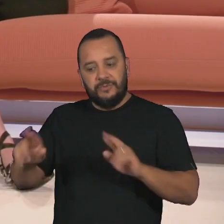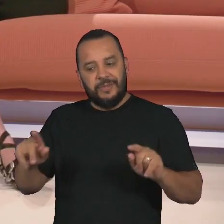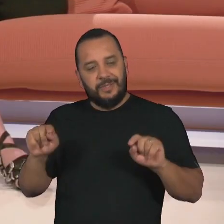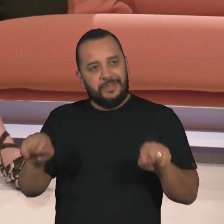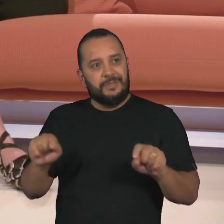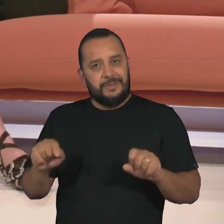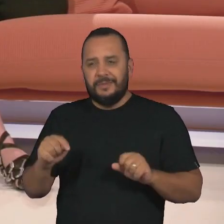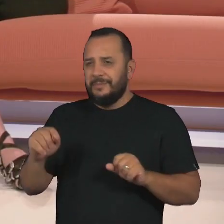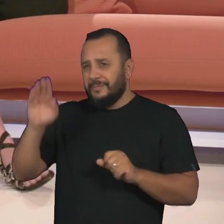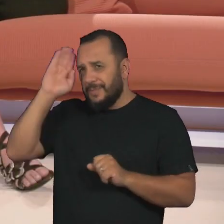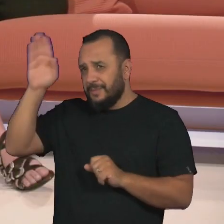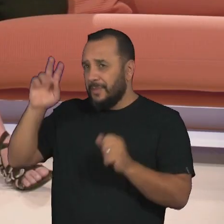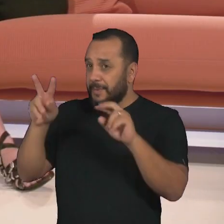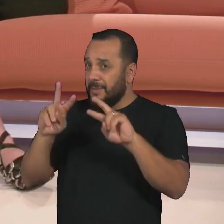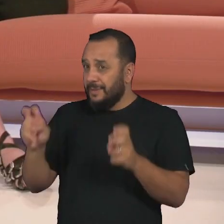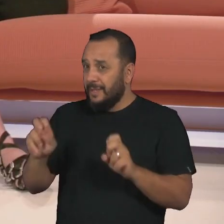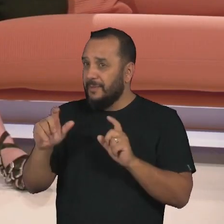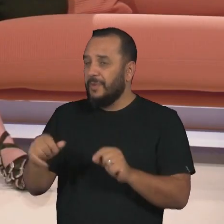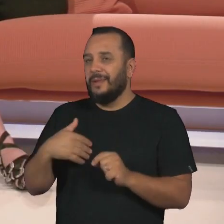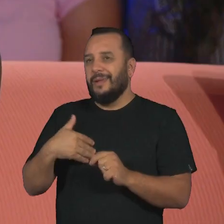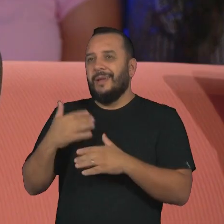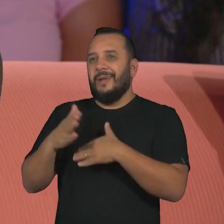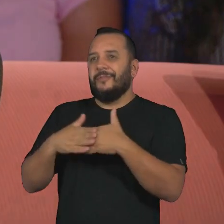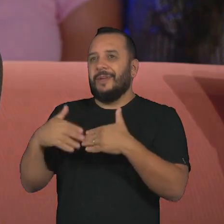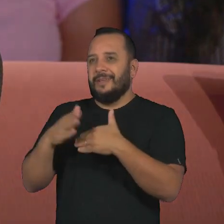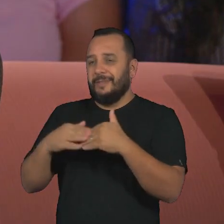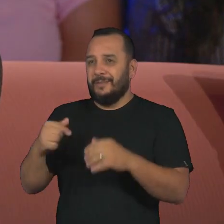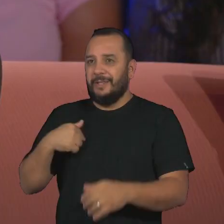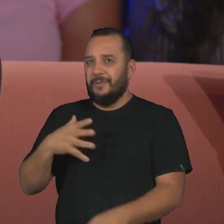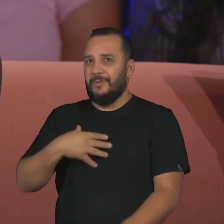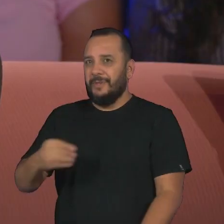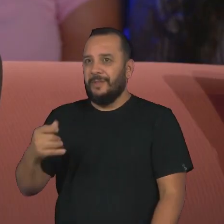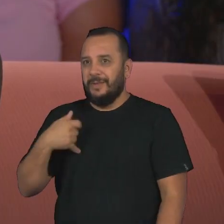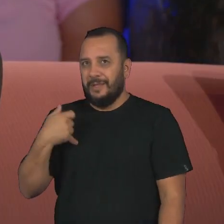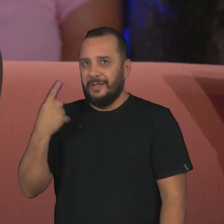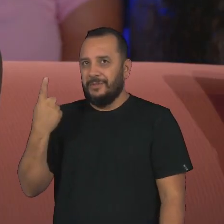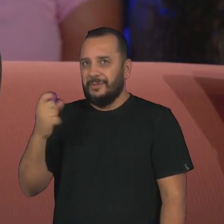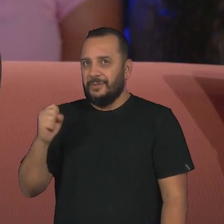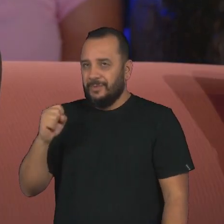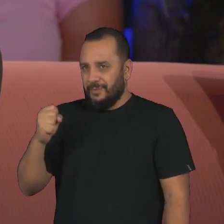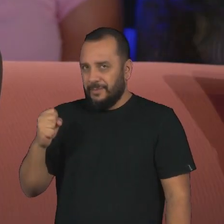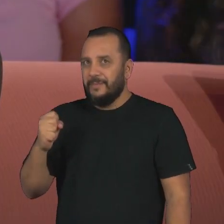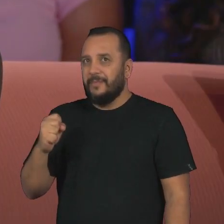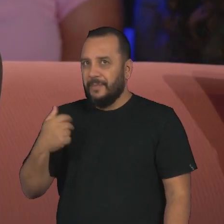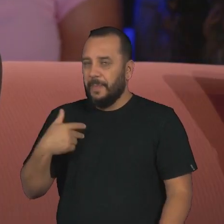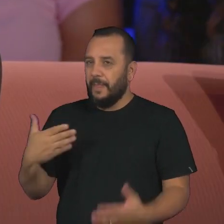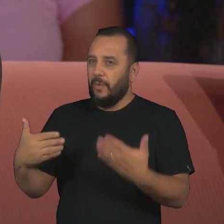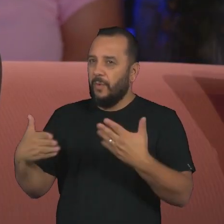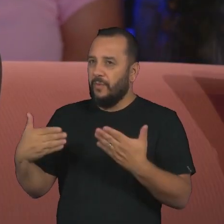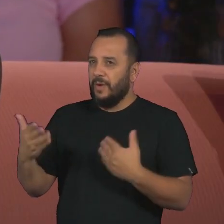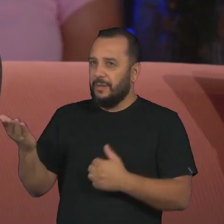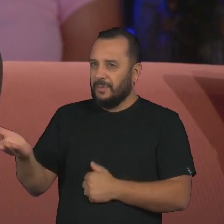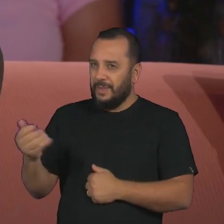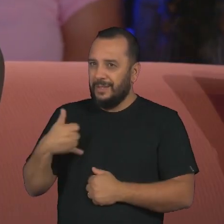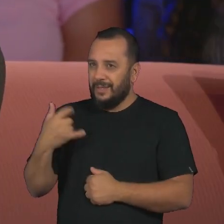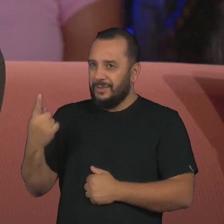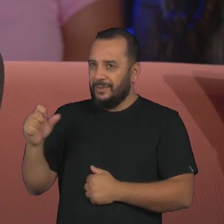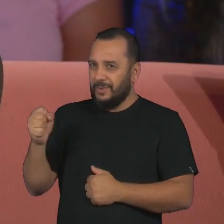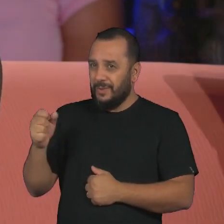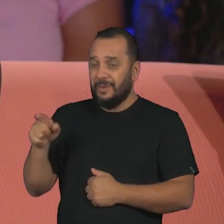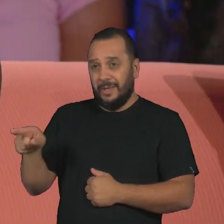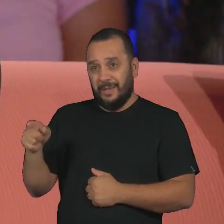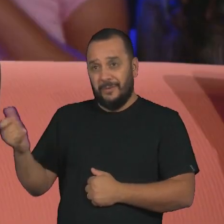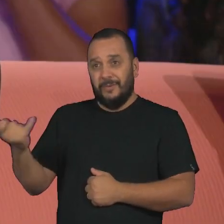questão do afeto, né? Eu tenho um filho de 18 anos. Eu converso com ele quando